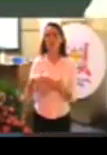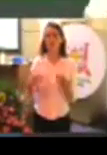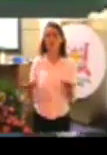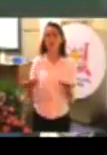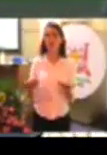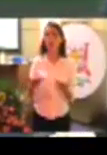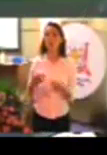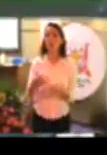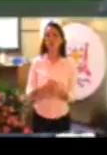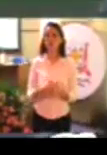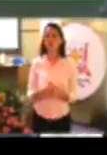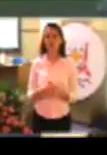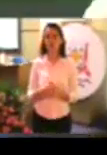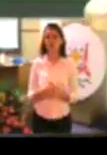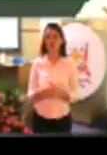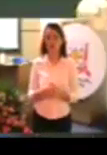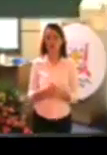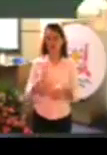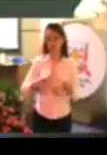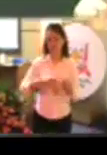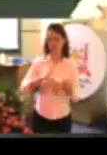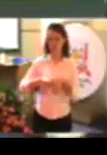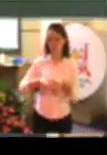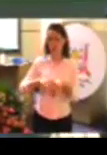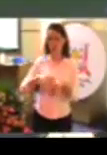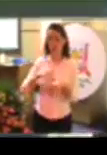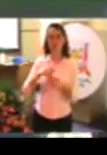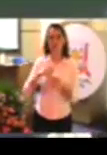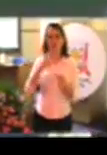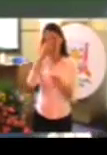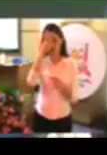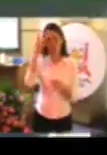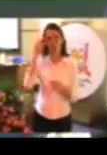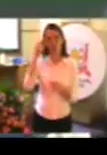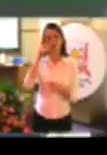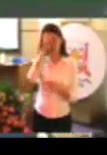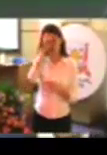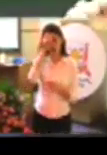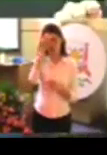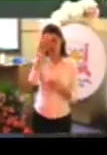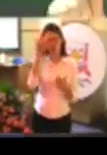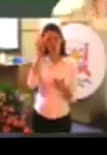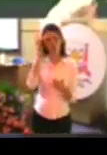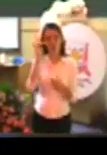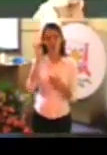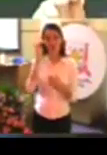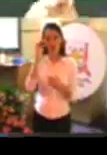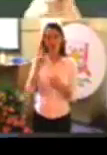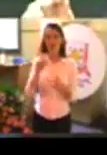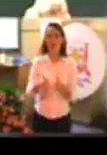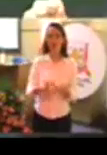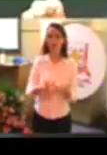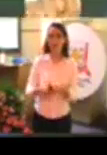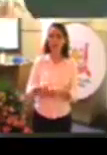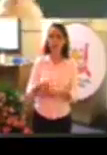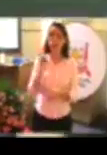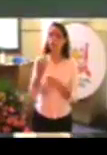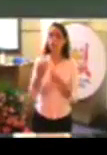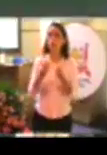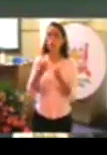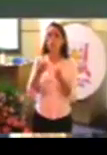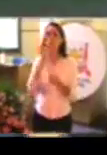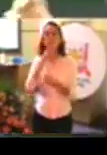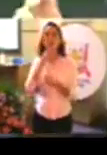Sabe qual é? A doença da ignorância. Só se abate essa doença